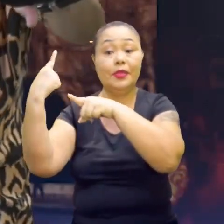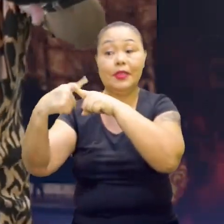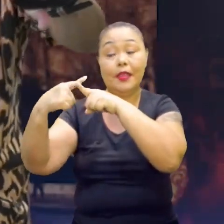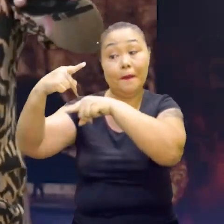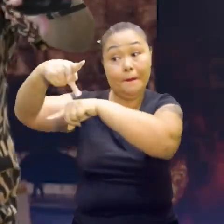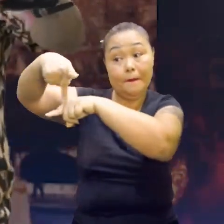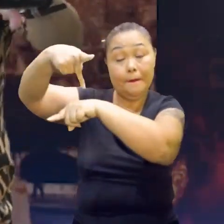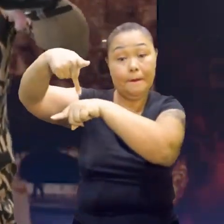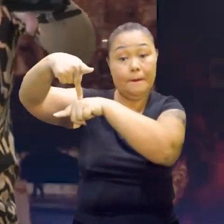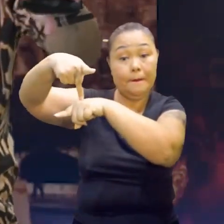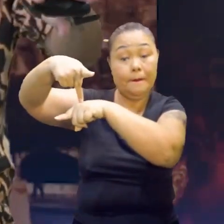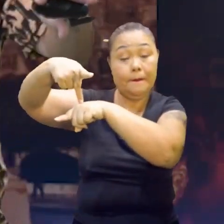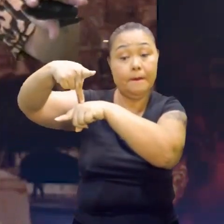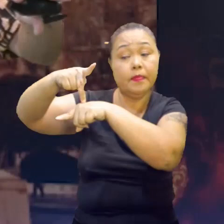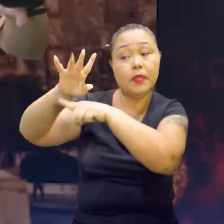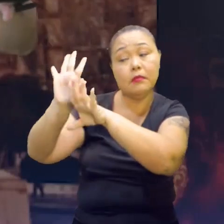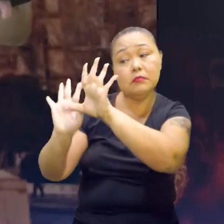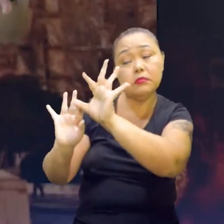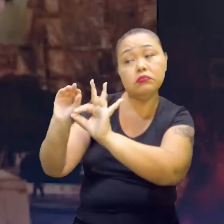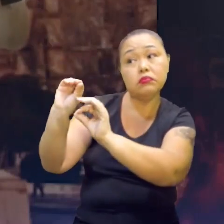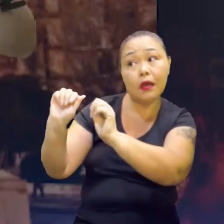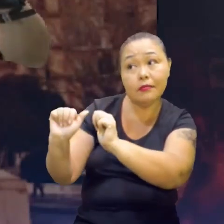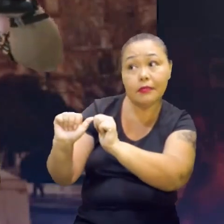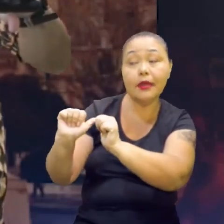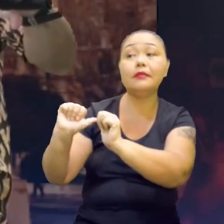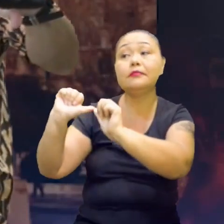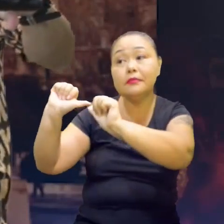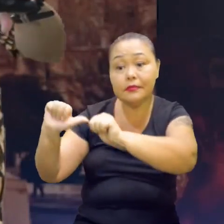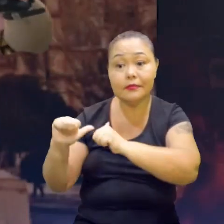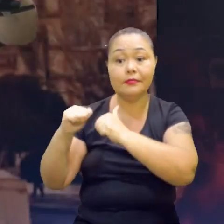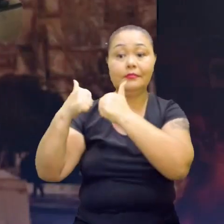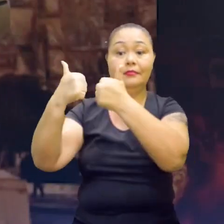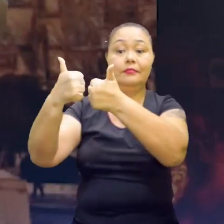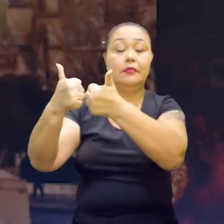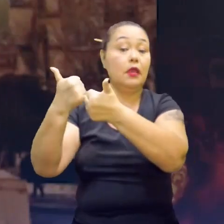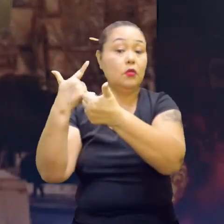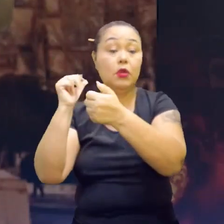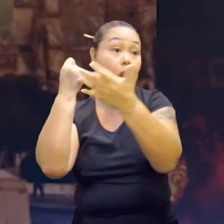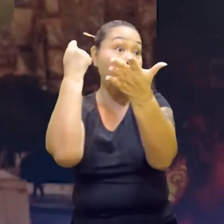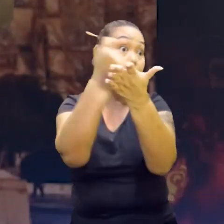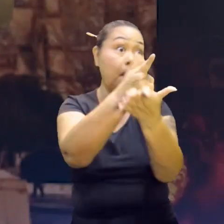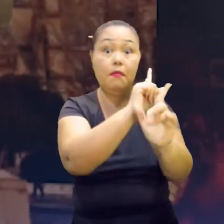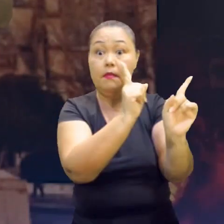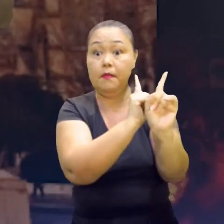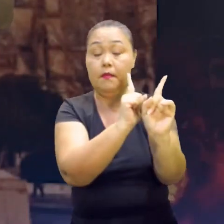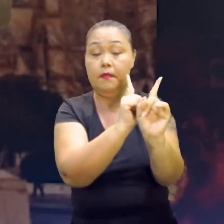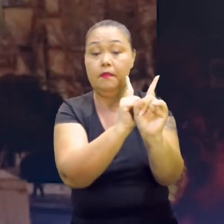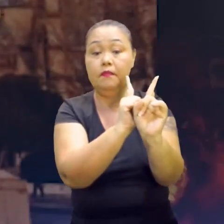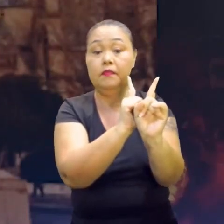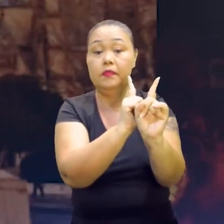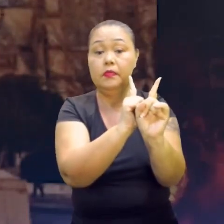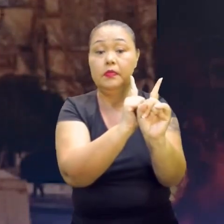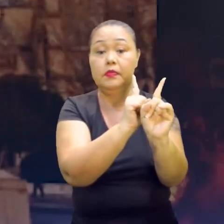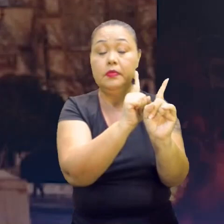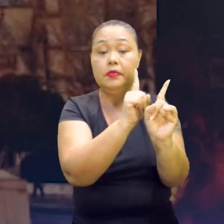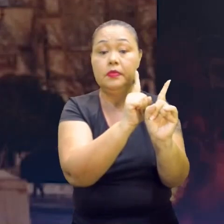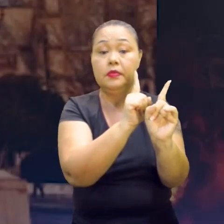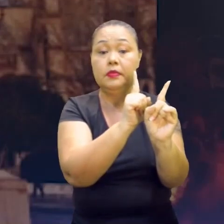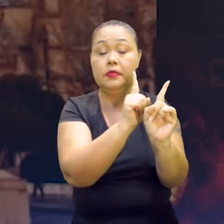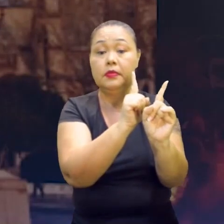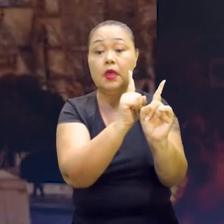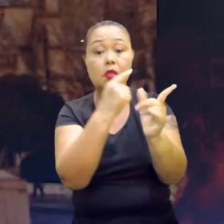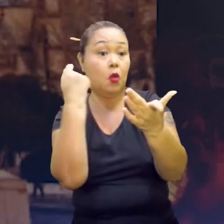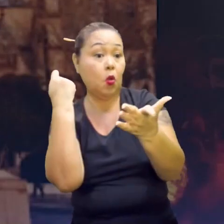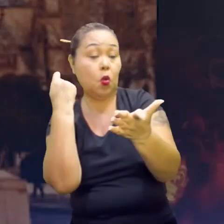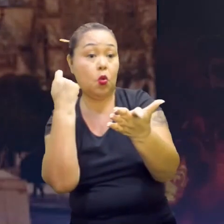se recompor, se refazer e não comprar mais. Sem poder de comprar